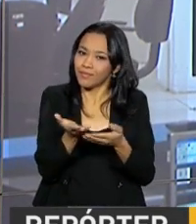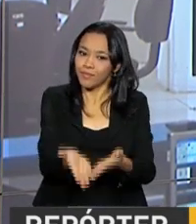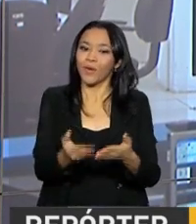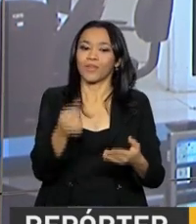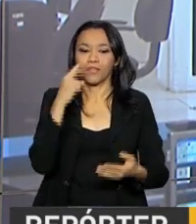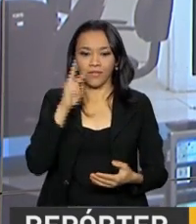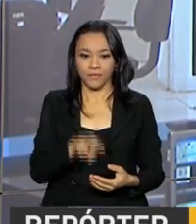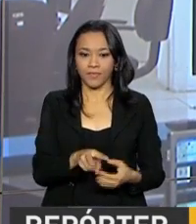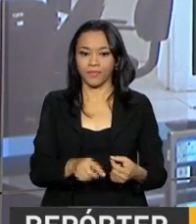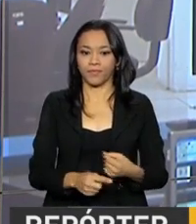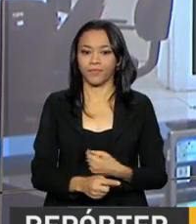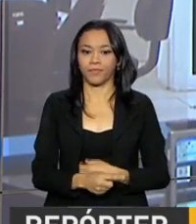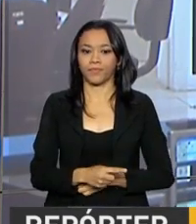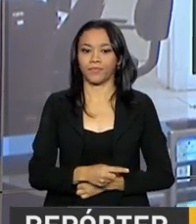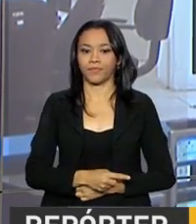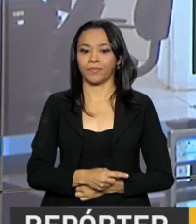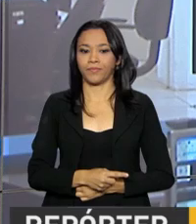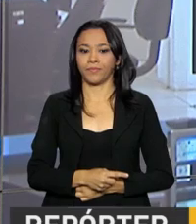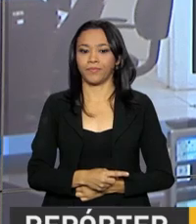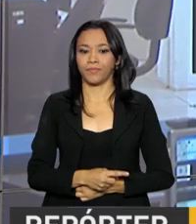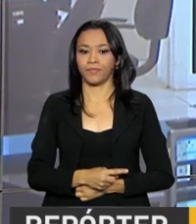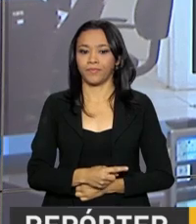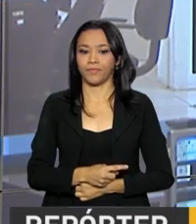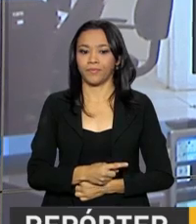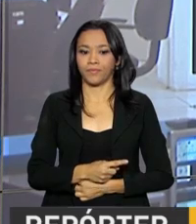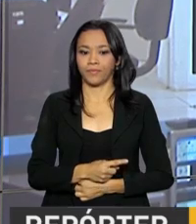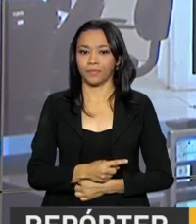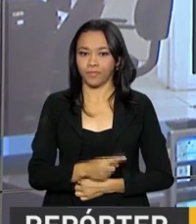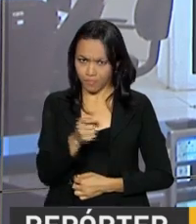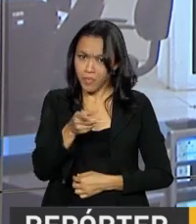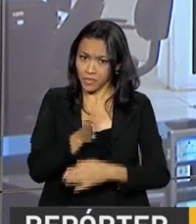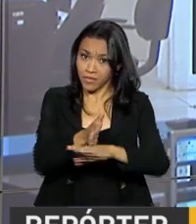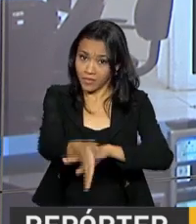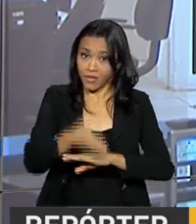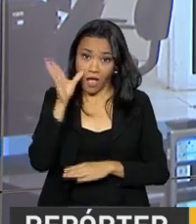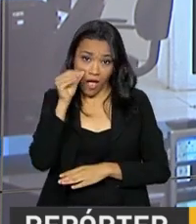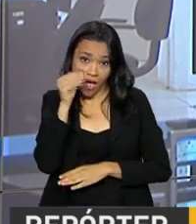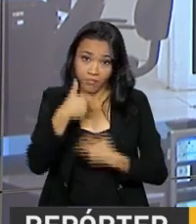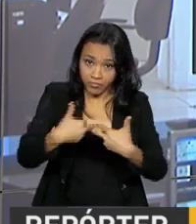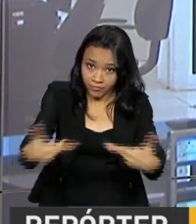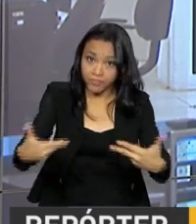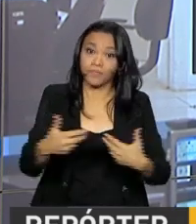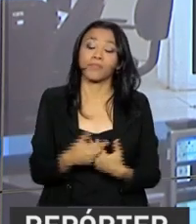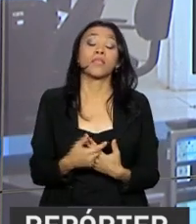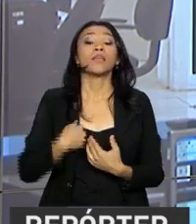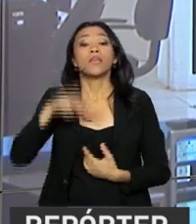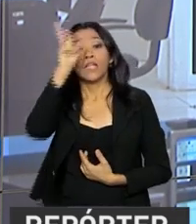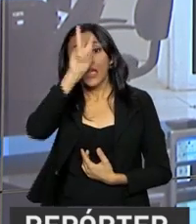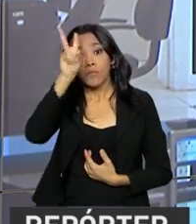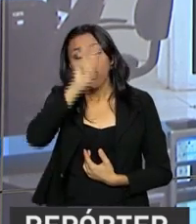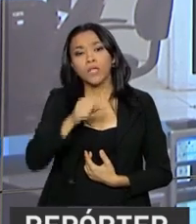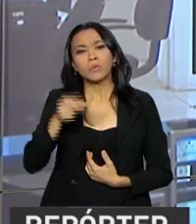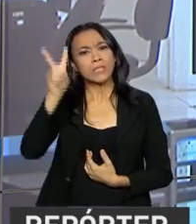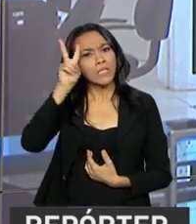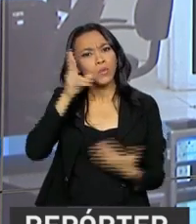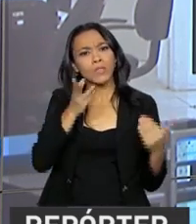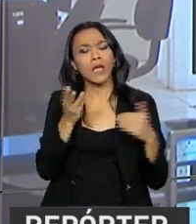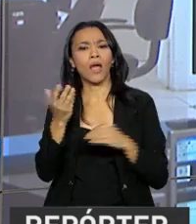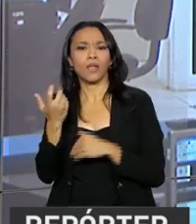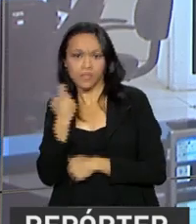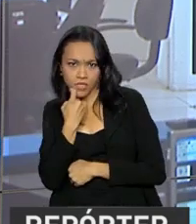endereço que aparece na sua tela hora do enem.mec.gov.br E lembrando que de segunda a